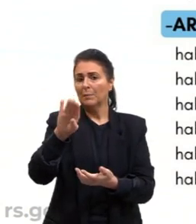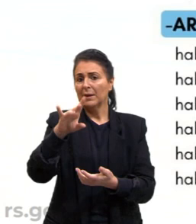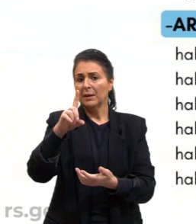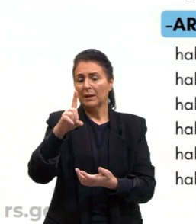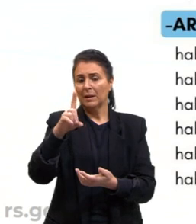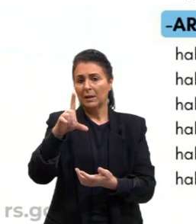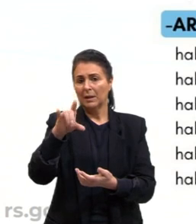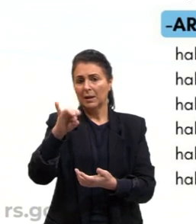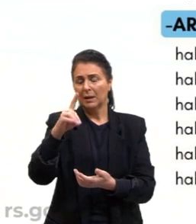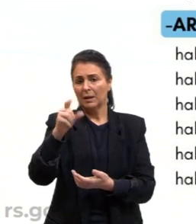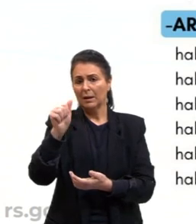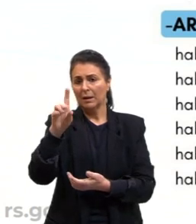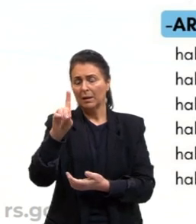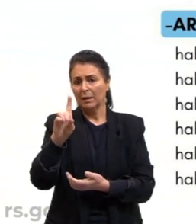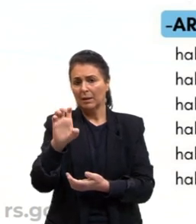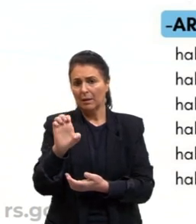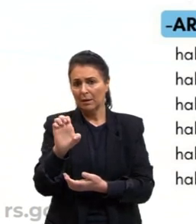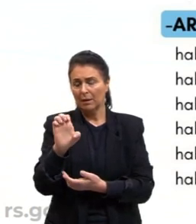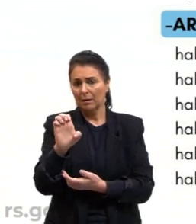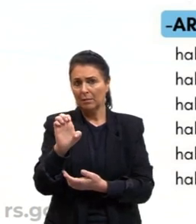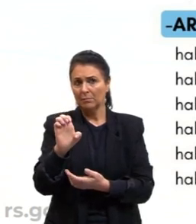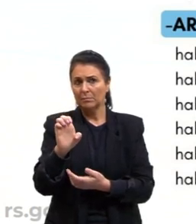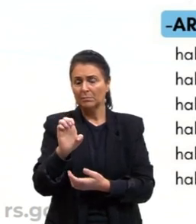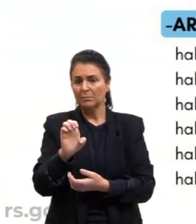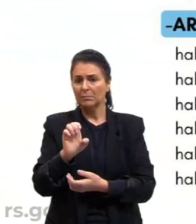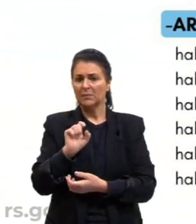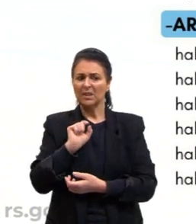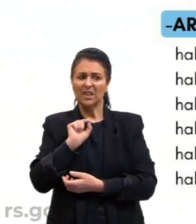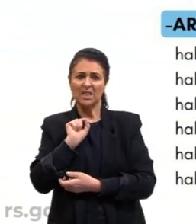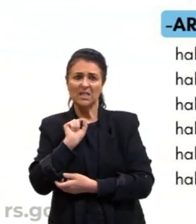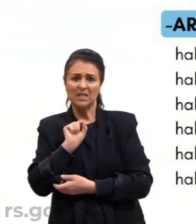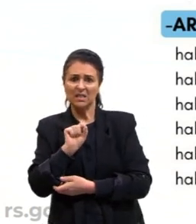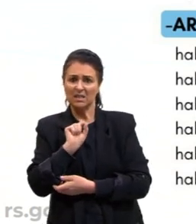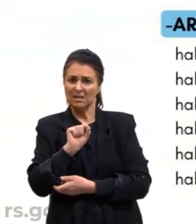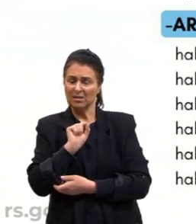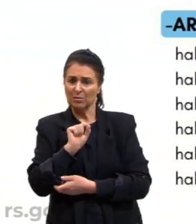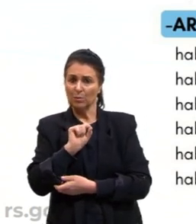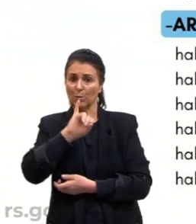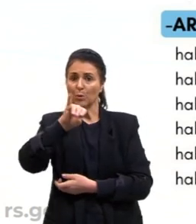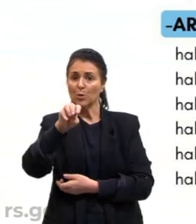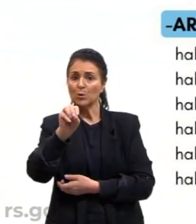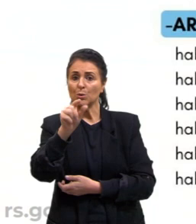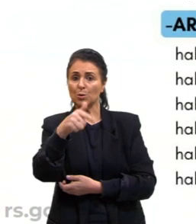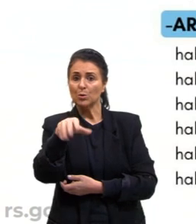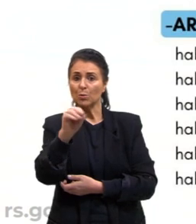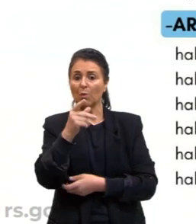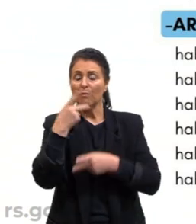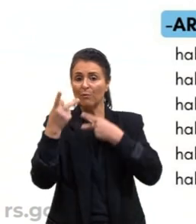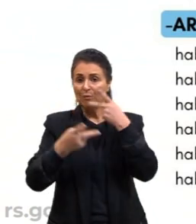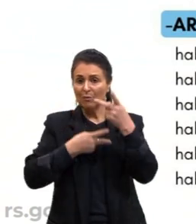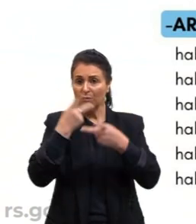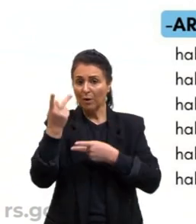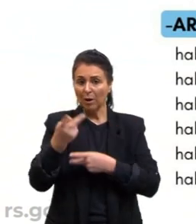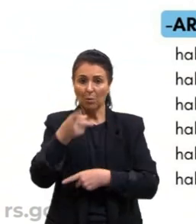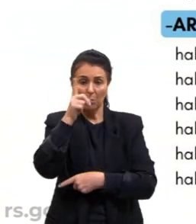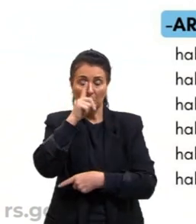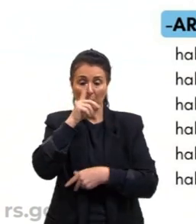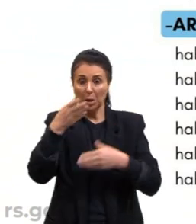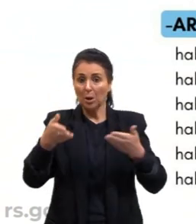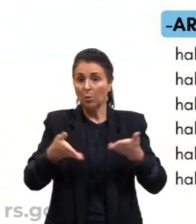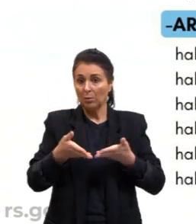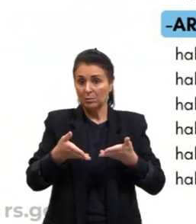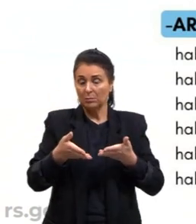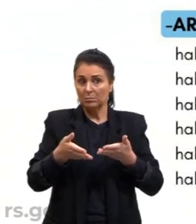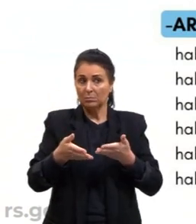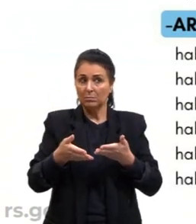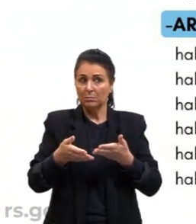árvore lhe Consul Madrid Oi quem sabe João fale com sua mãe hoje é